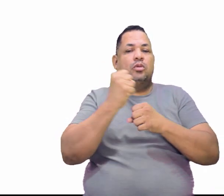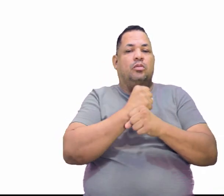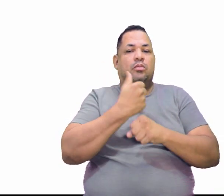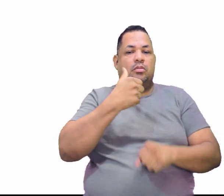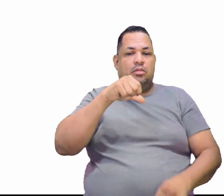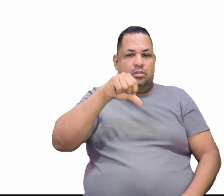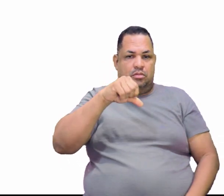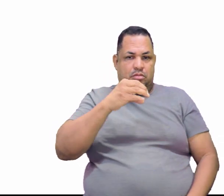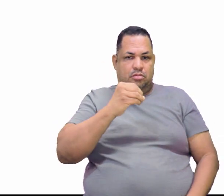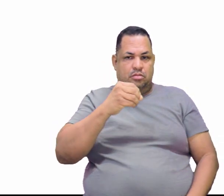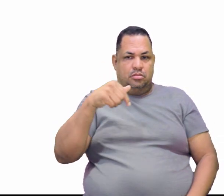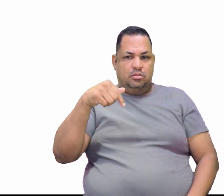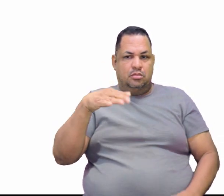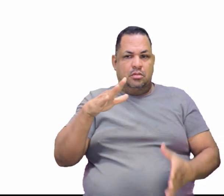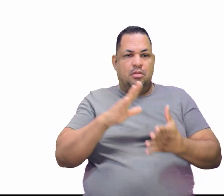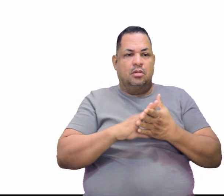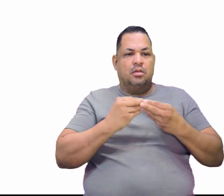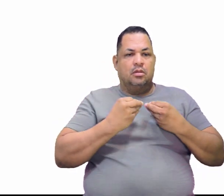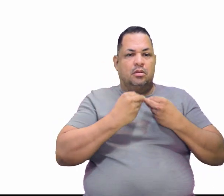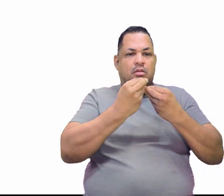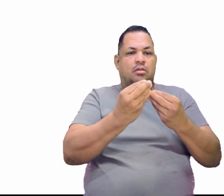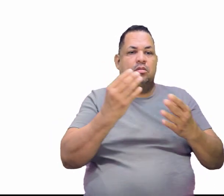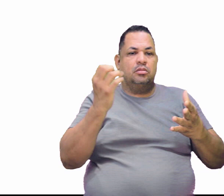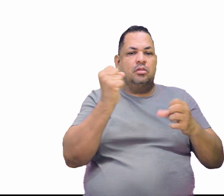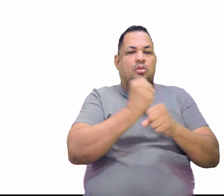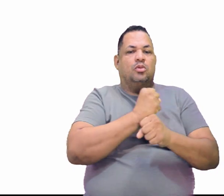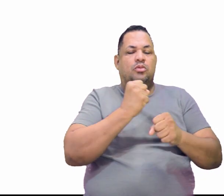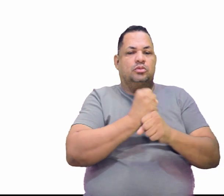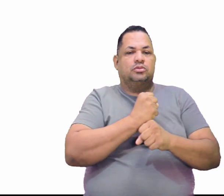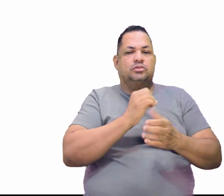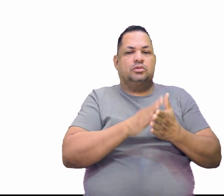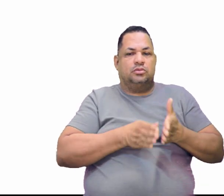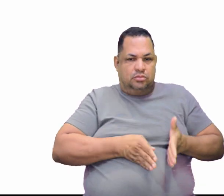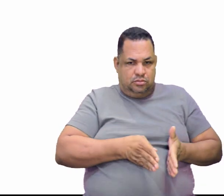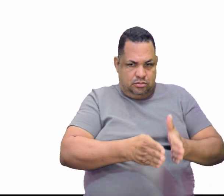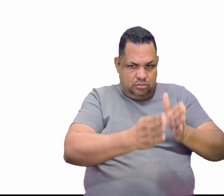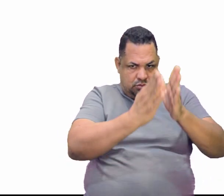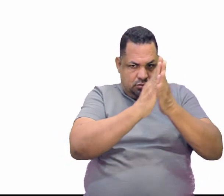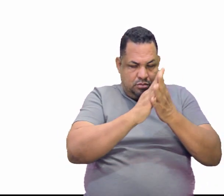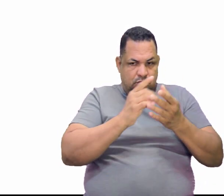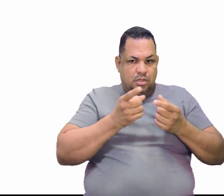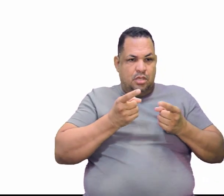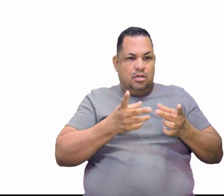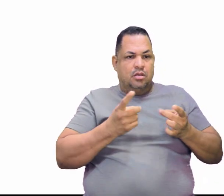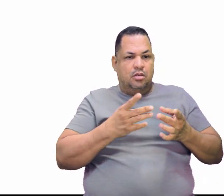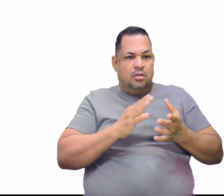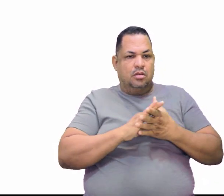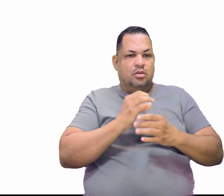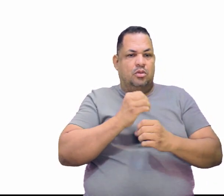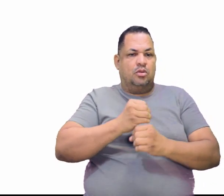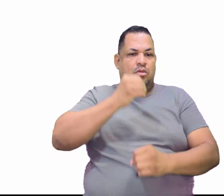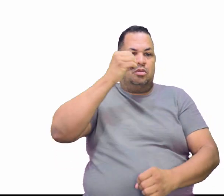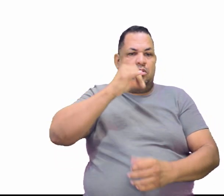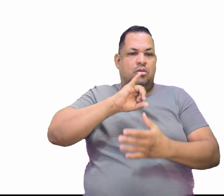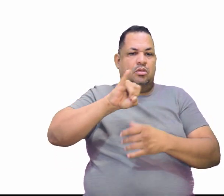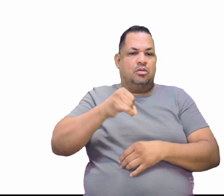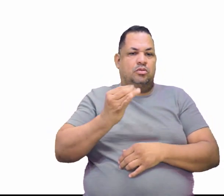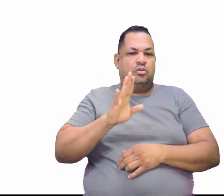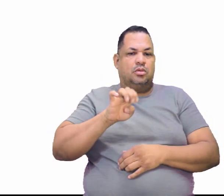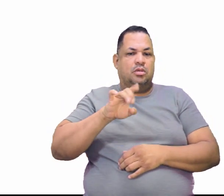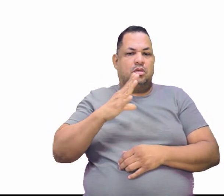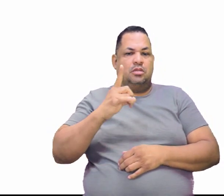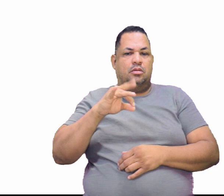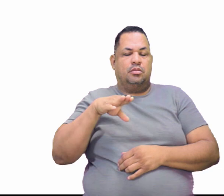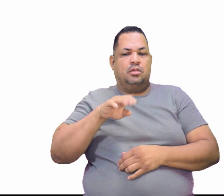1907, após a concessão para a construção da ferrovia ter sido vendida pelo engenheiro